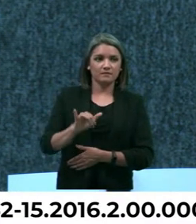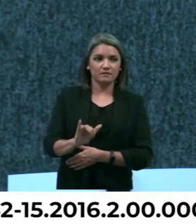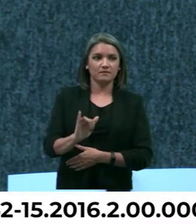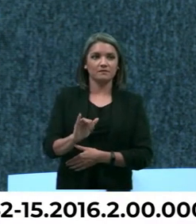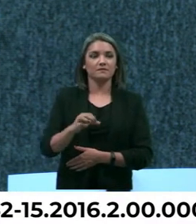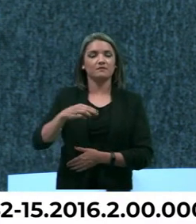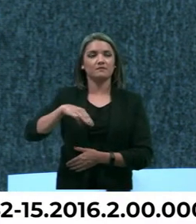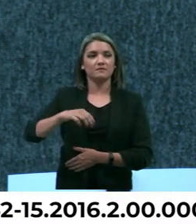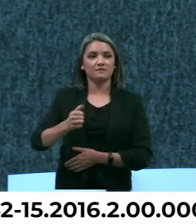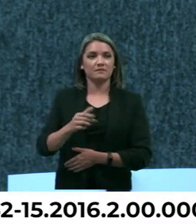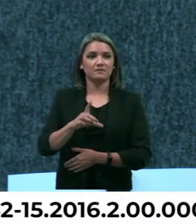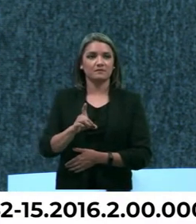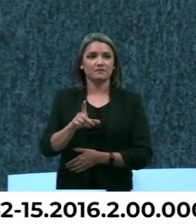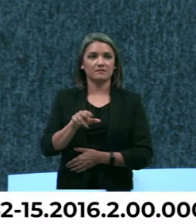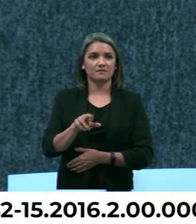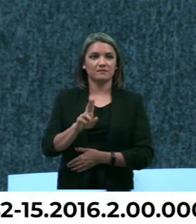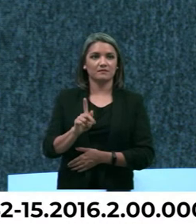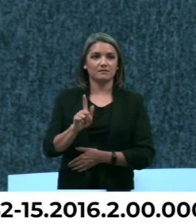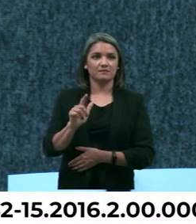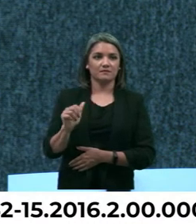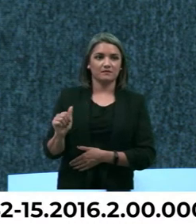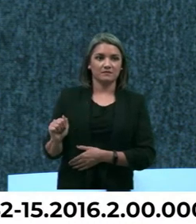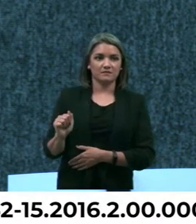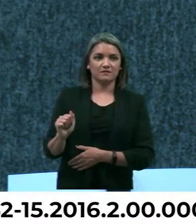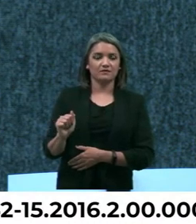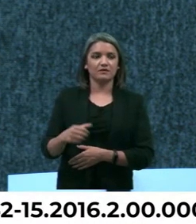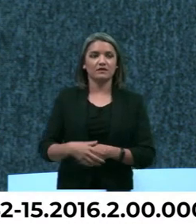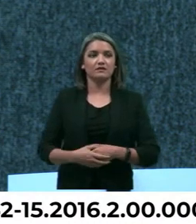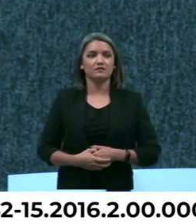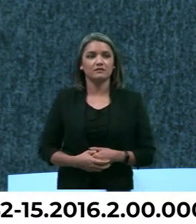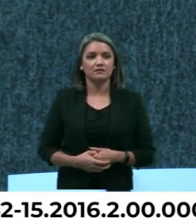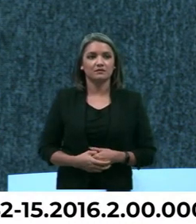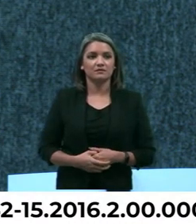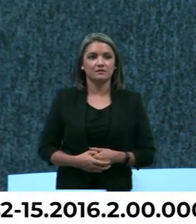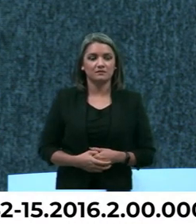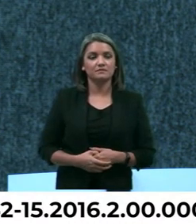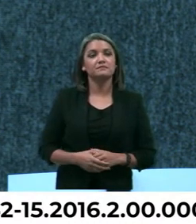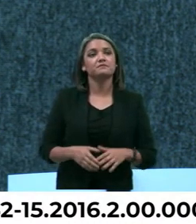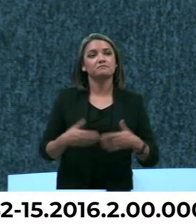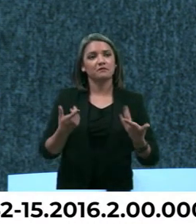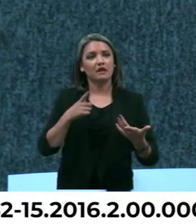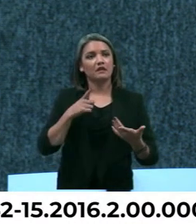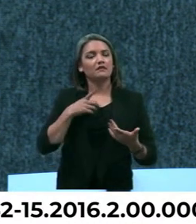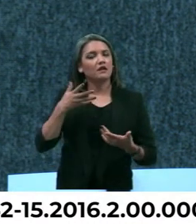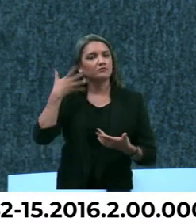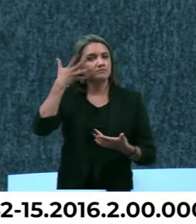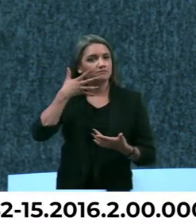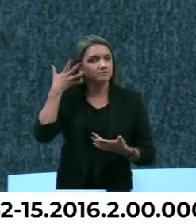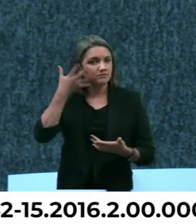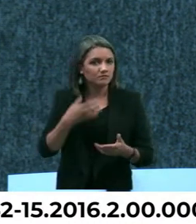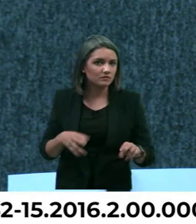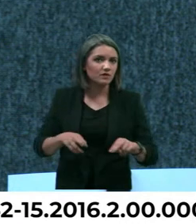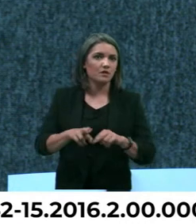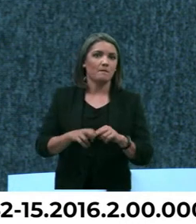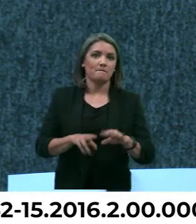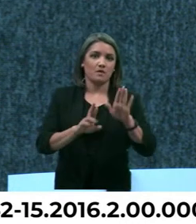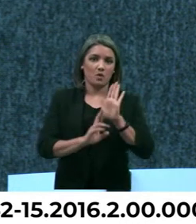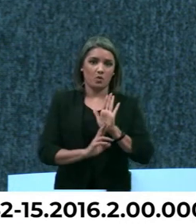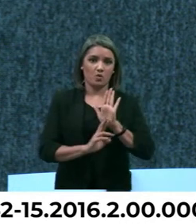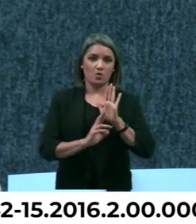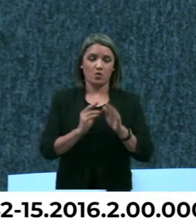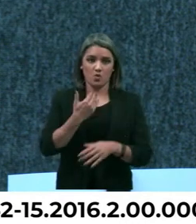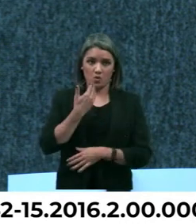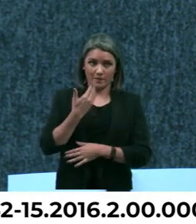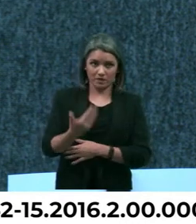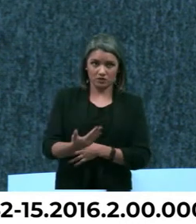A pedido, temos aqui a previsão de duas sustentações orais, pelos requerentes,